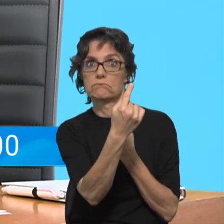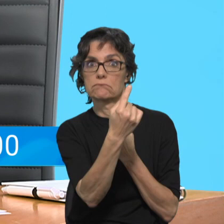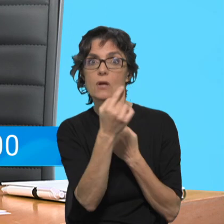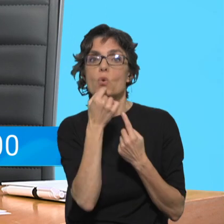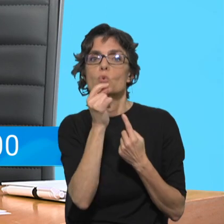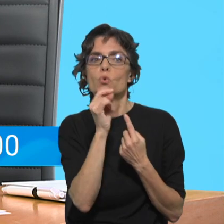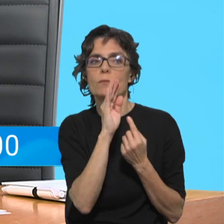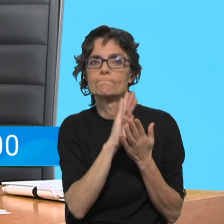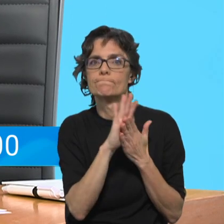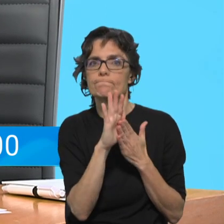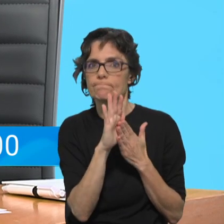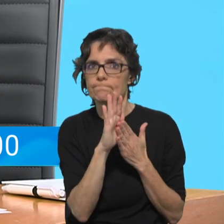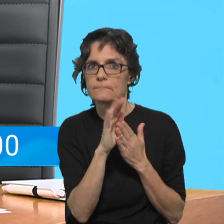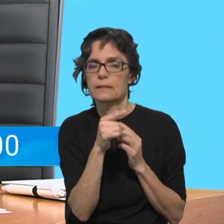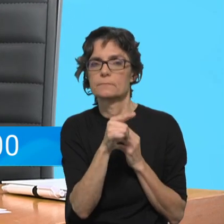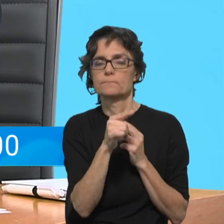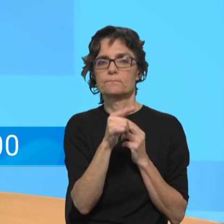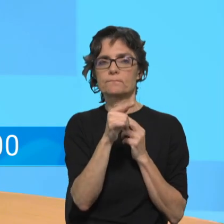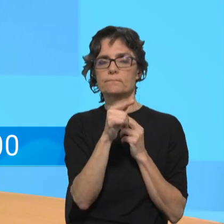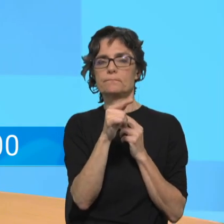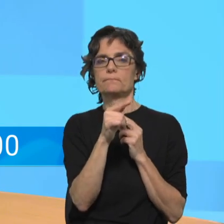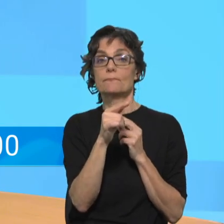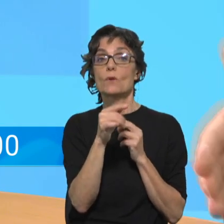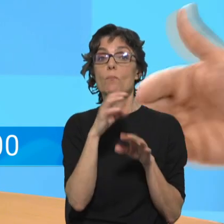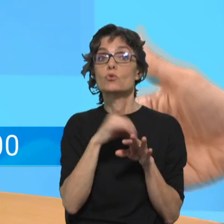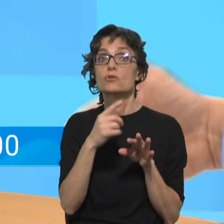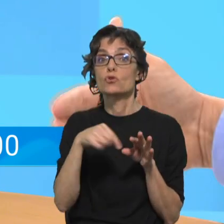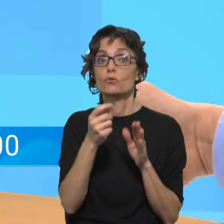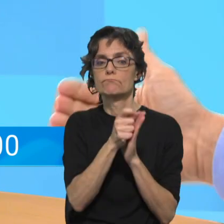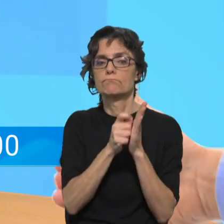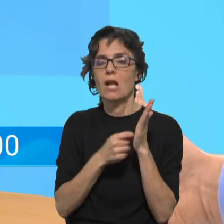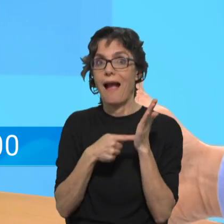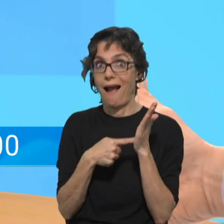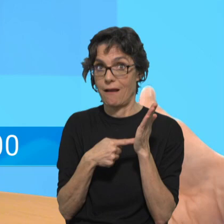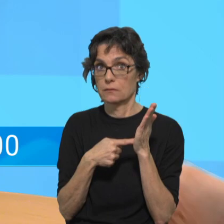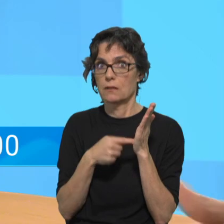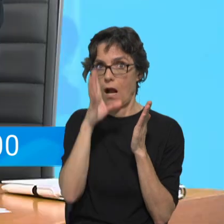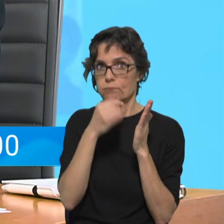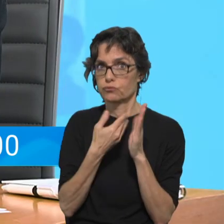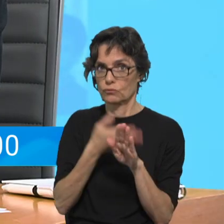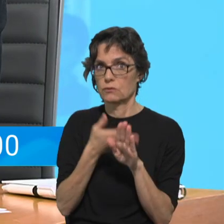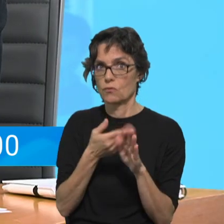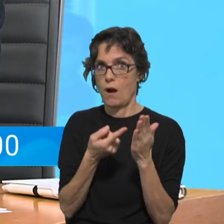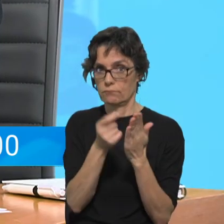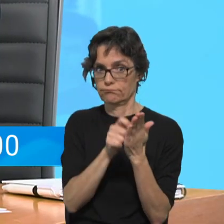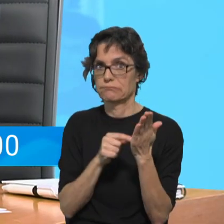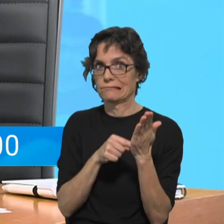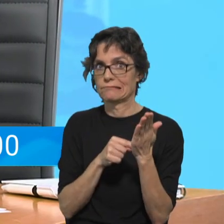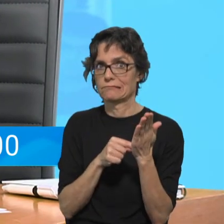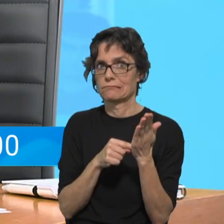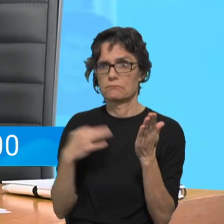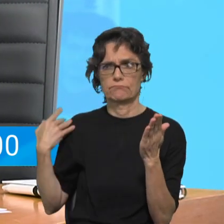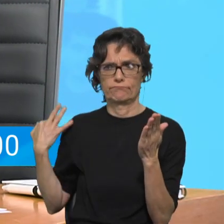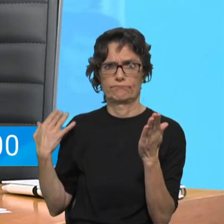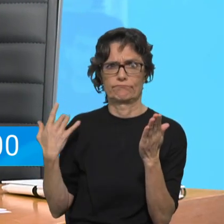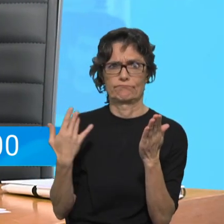anonimamente o caso. Por isso é que nós temos registros de situações de abuso sexuais permanentes, há